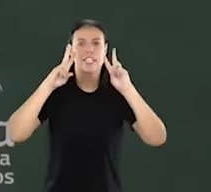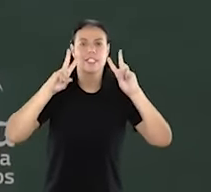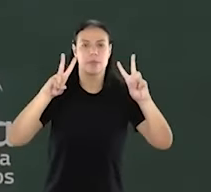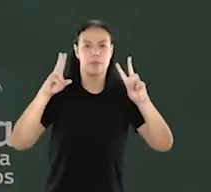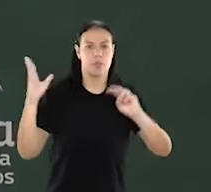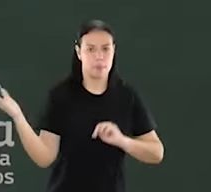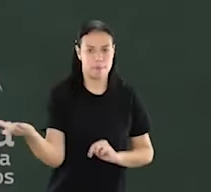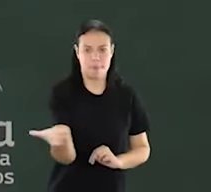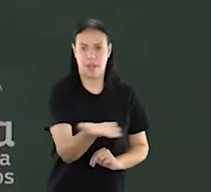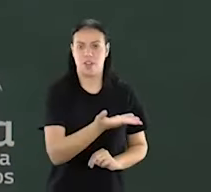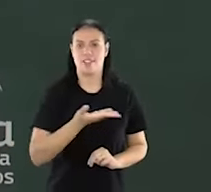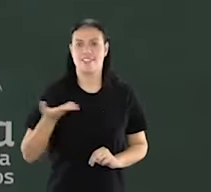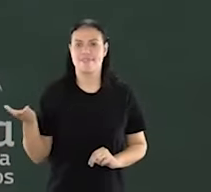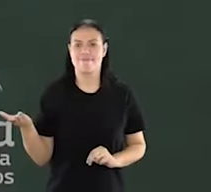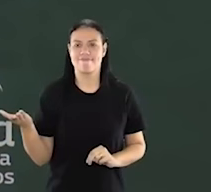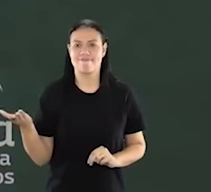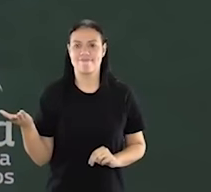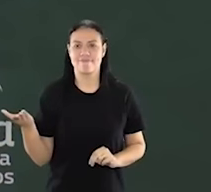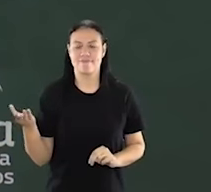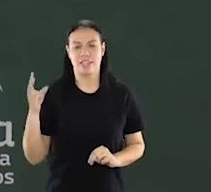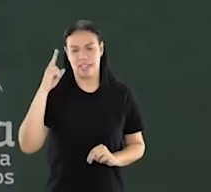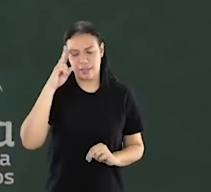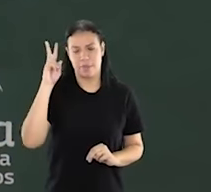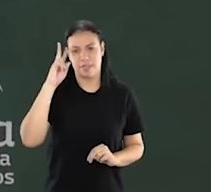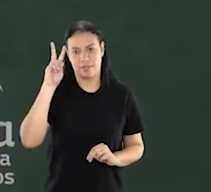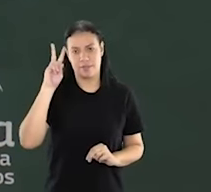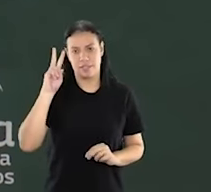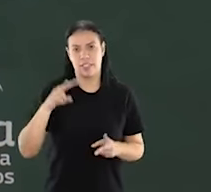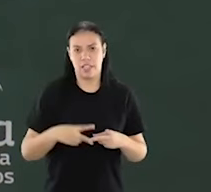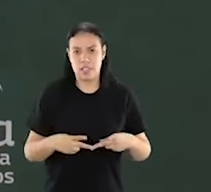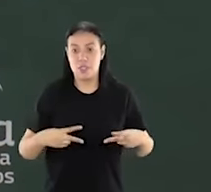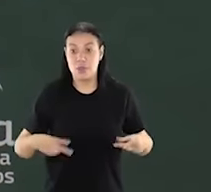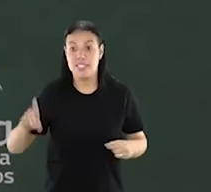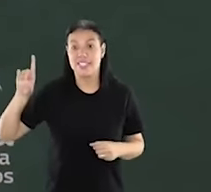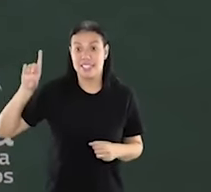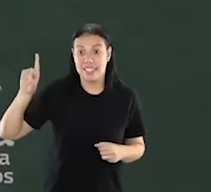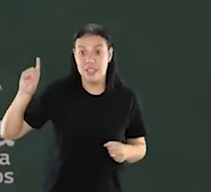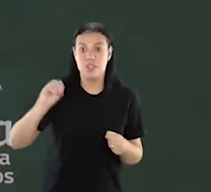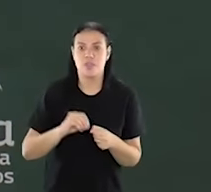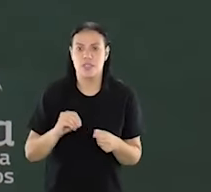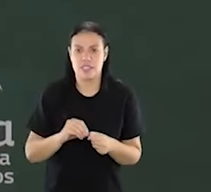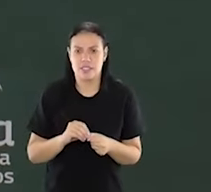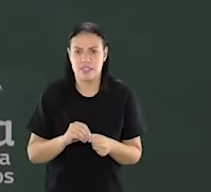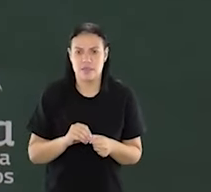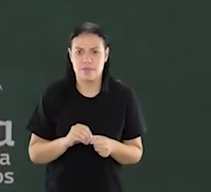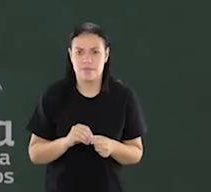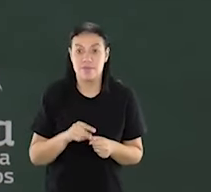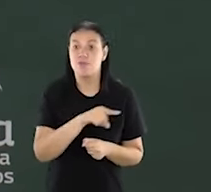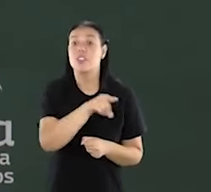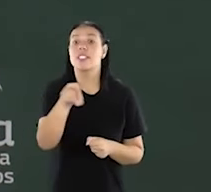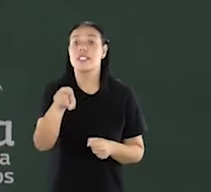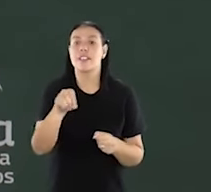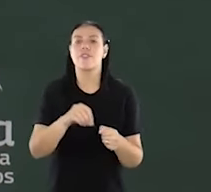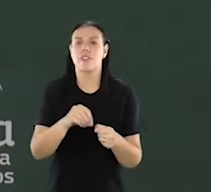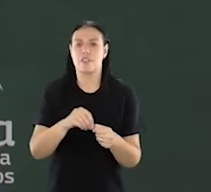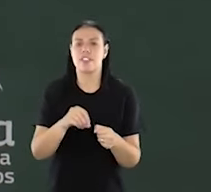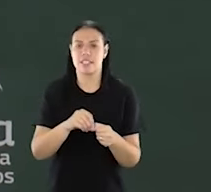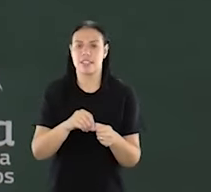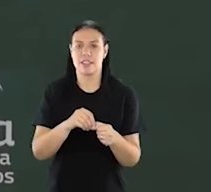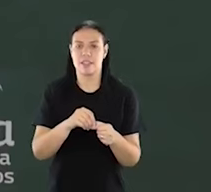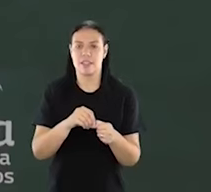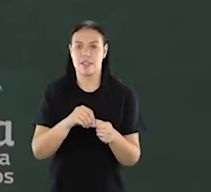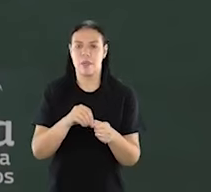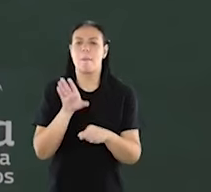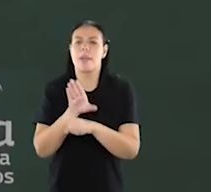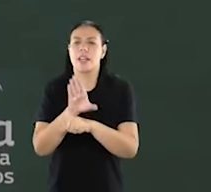do que ela fez para a memória sua. O que é que você vai fazer hoje que vai influenciar as futuras